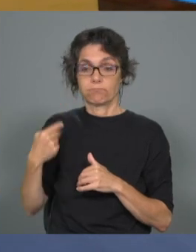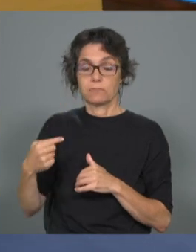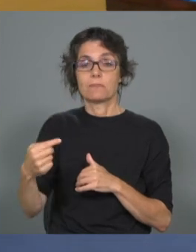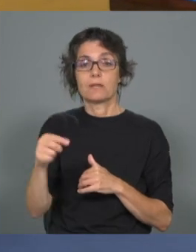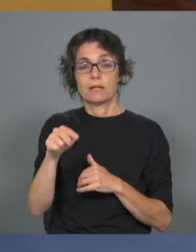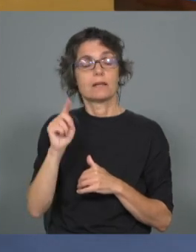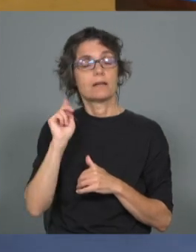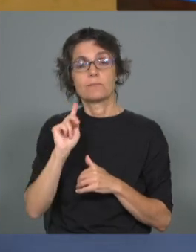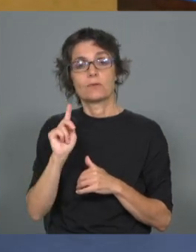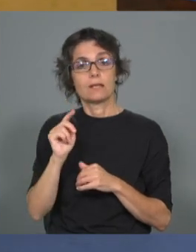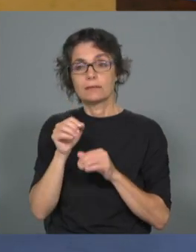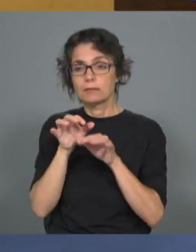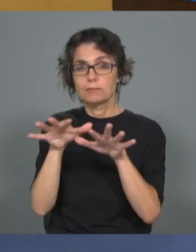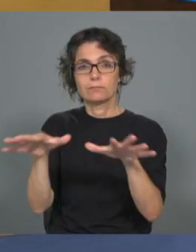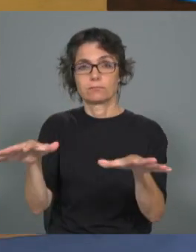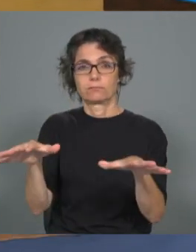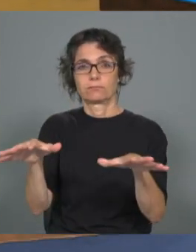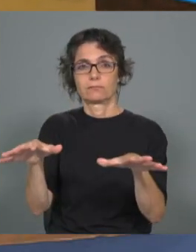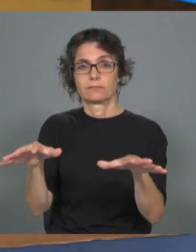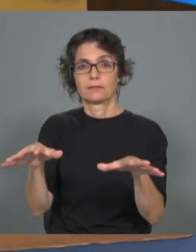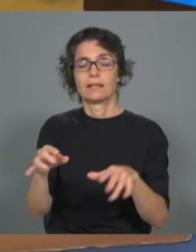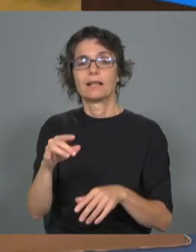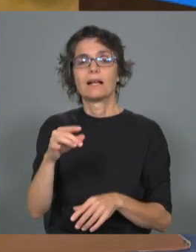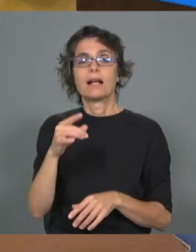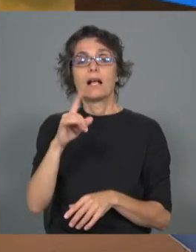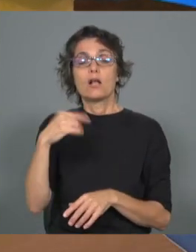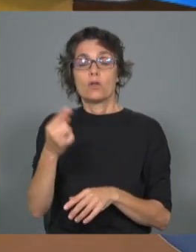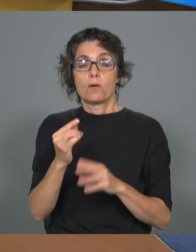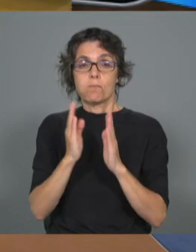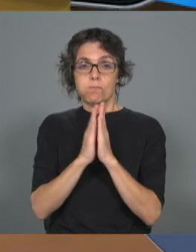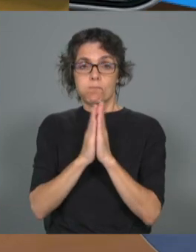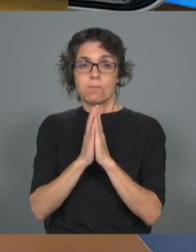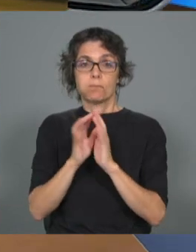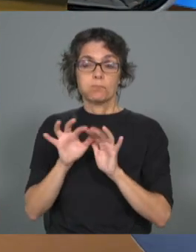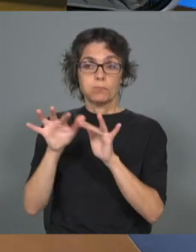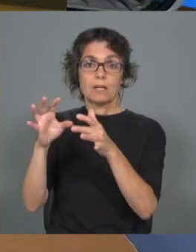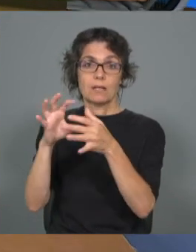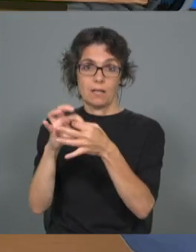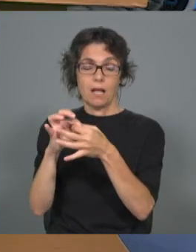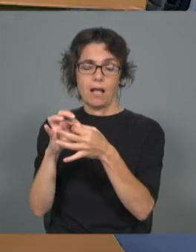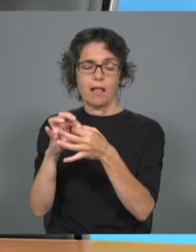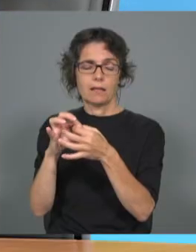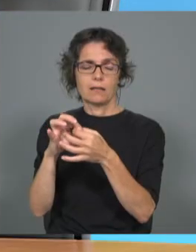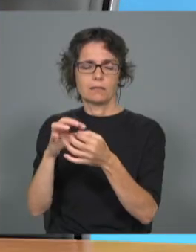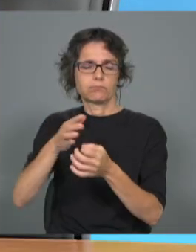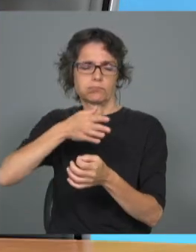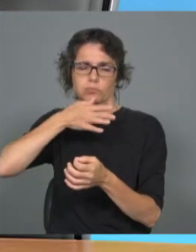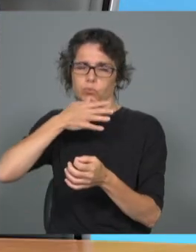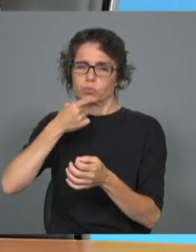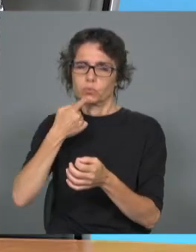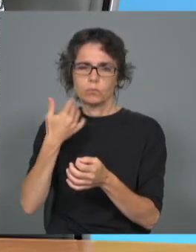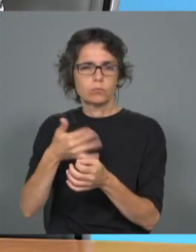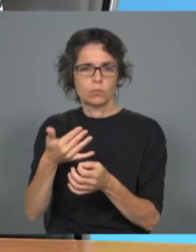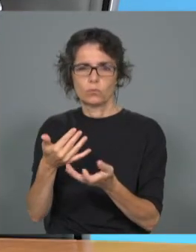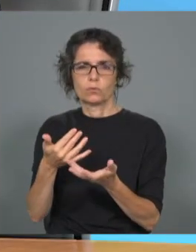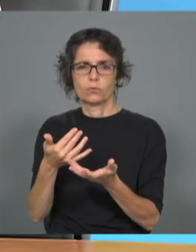alargue. A ideia é qualquer coisa que a Pastoral das Migrações tem muito presente e é muito sensível,